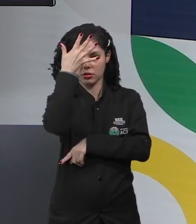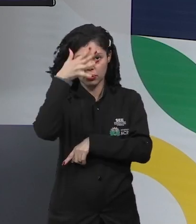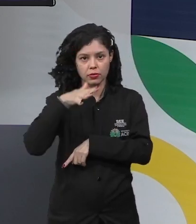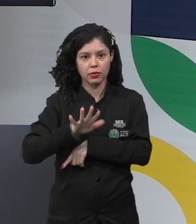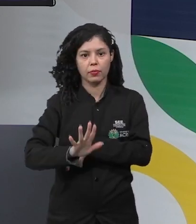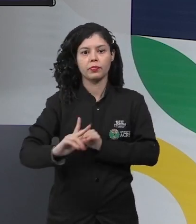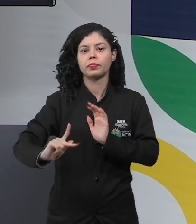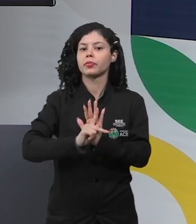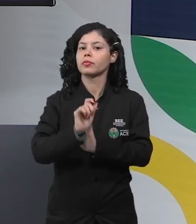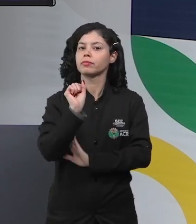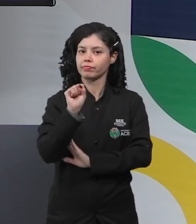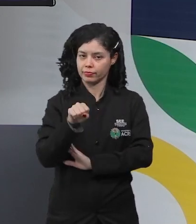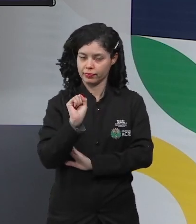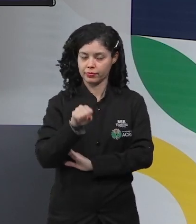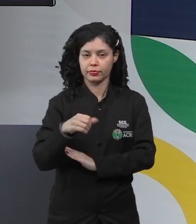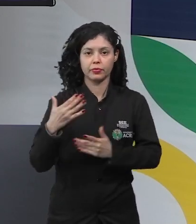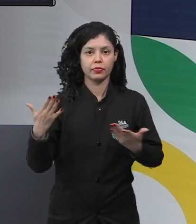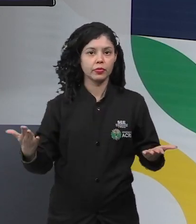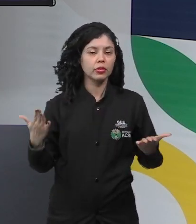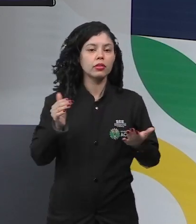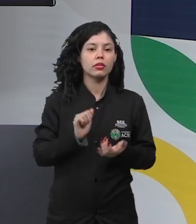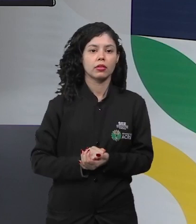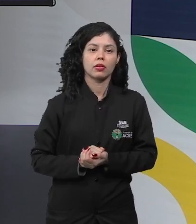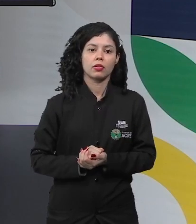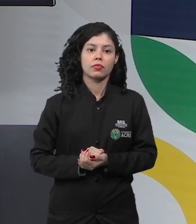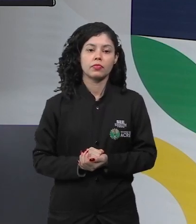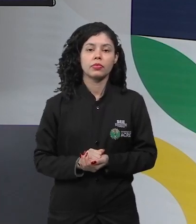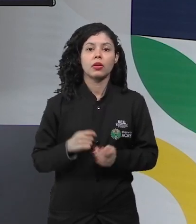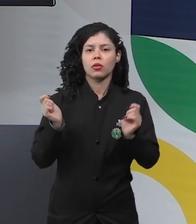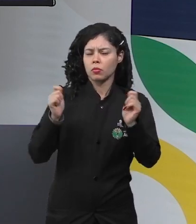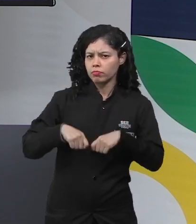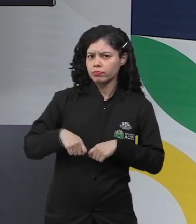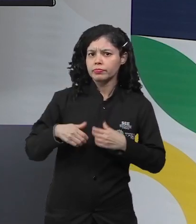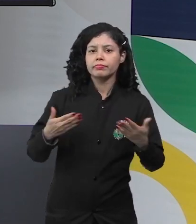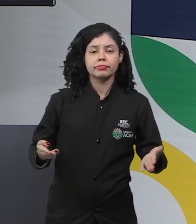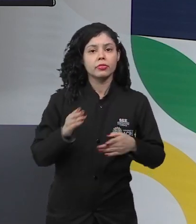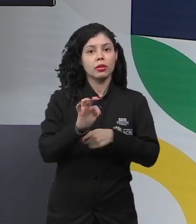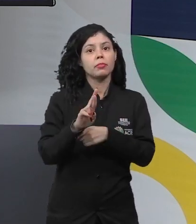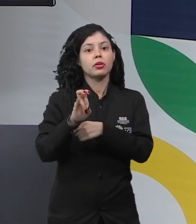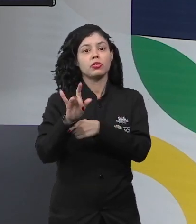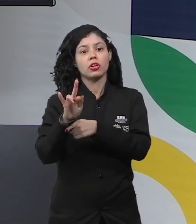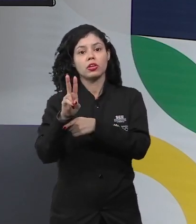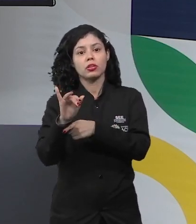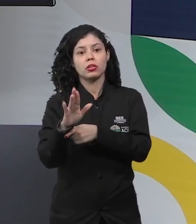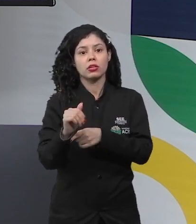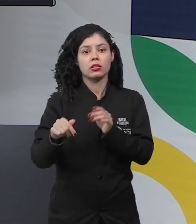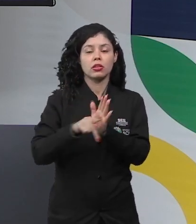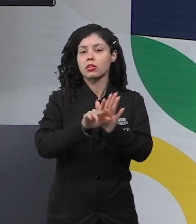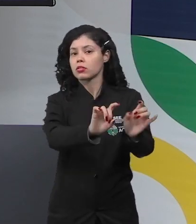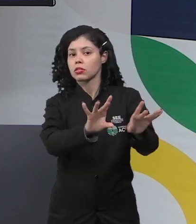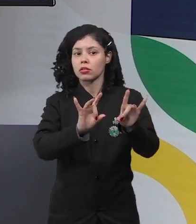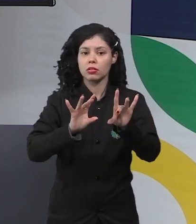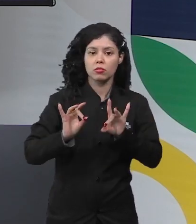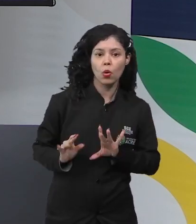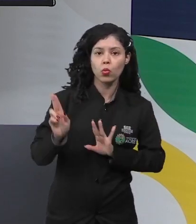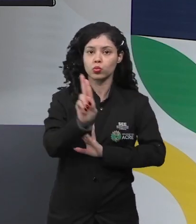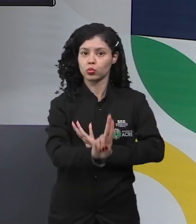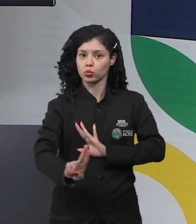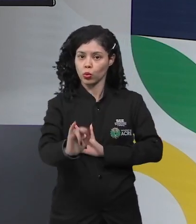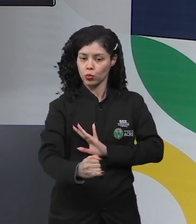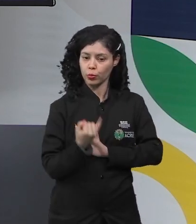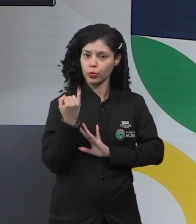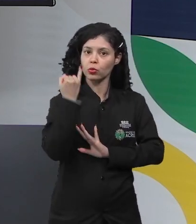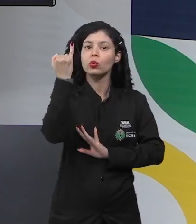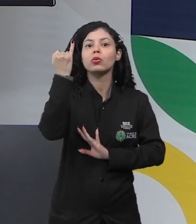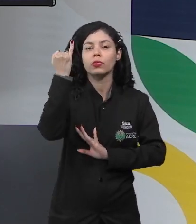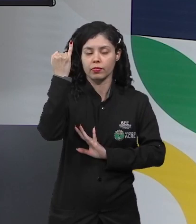ele, sim, pessoal, com esgoto. Pois bem, pessoal, o biodigestores, ele é uma das técnicas mais